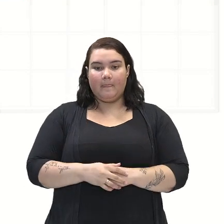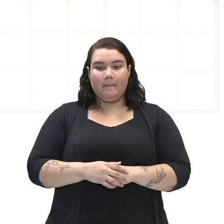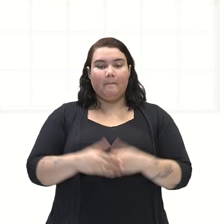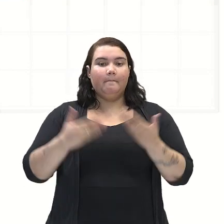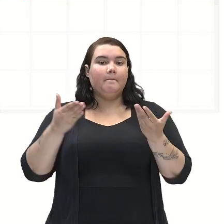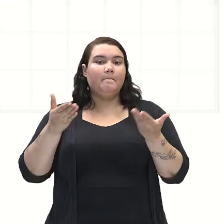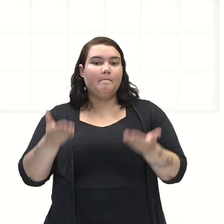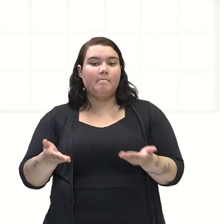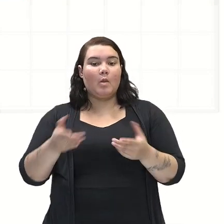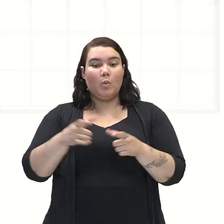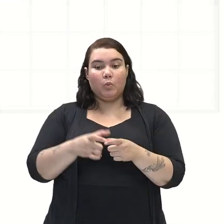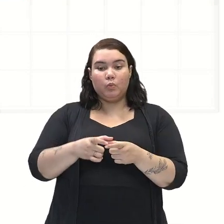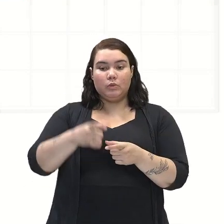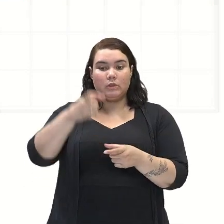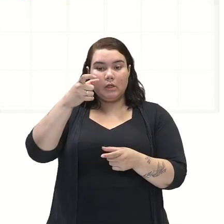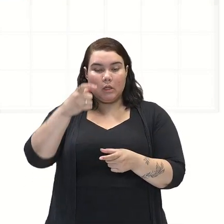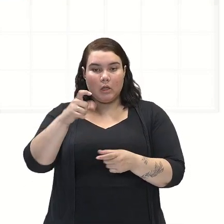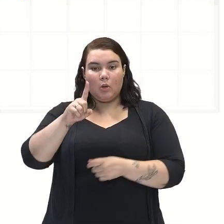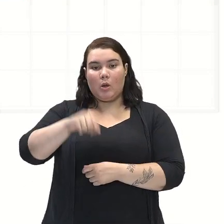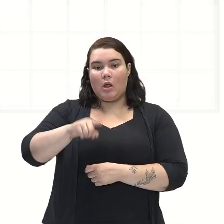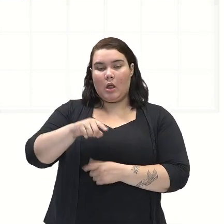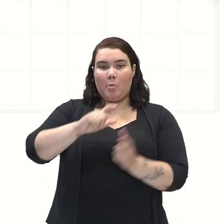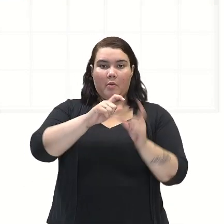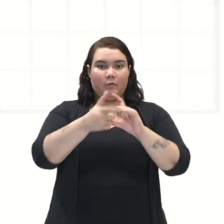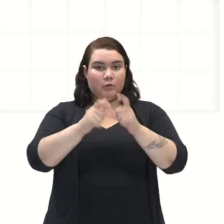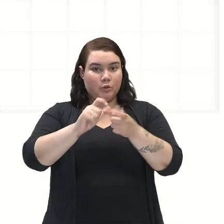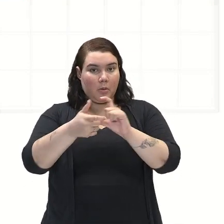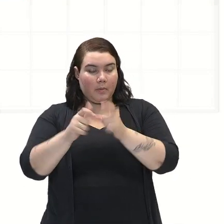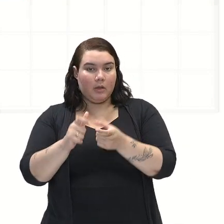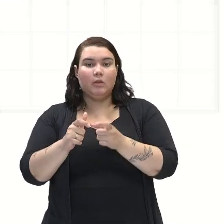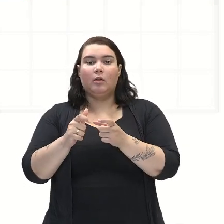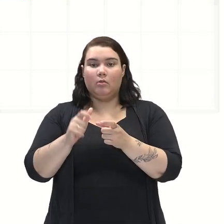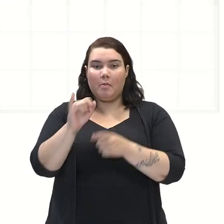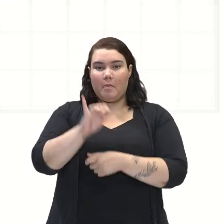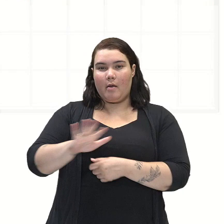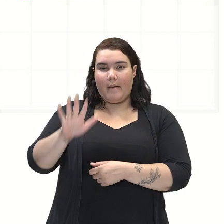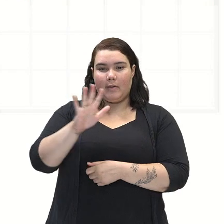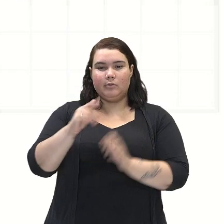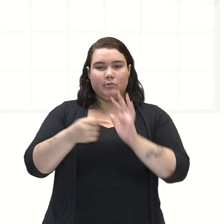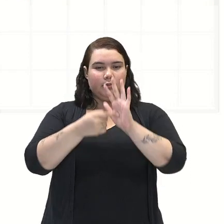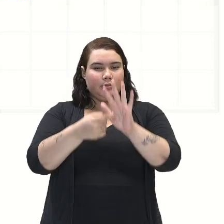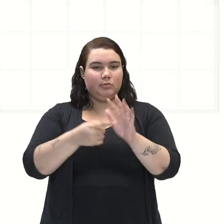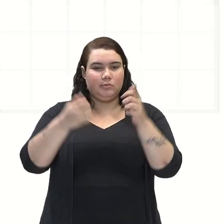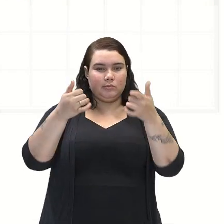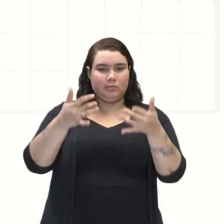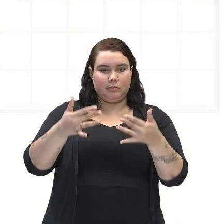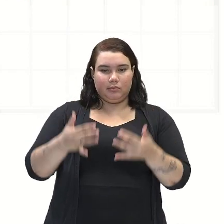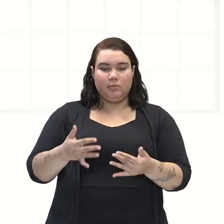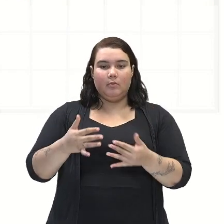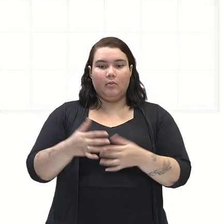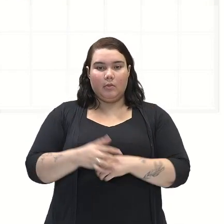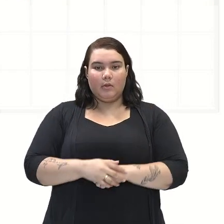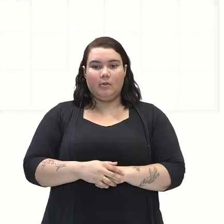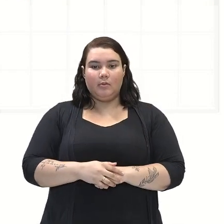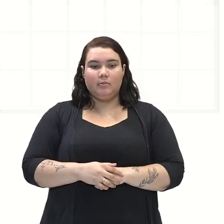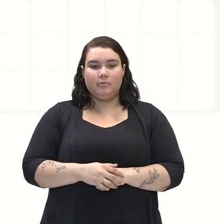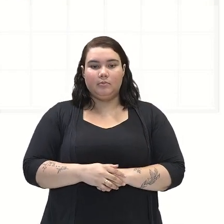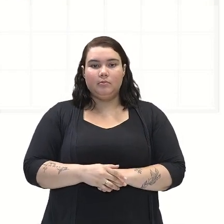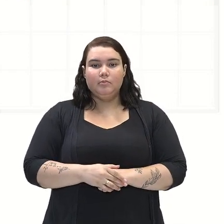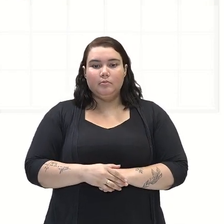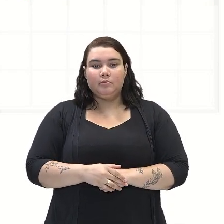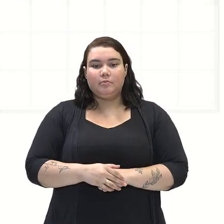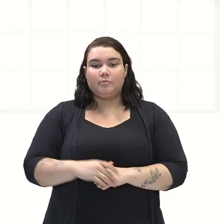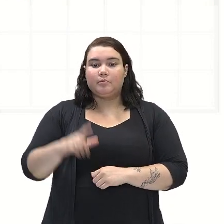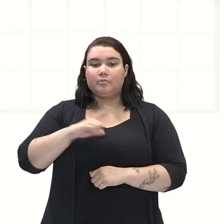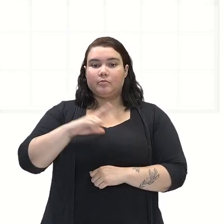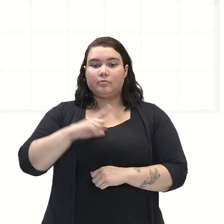Então, o cilindro, ele é uma figura geométrica, como eu já falei para vocês, olha. É uma figura geométrica